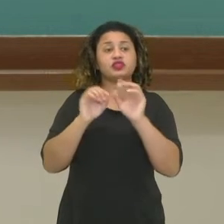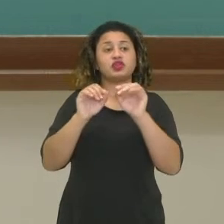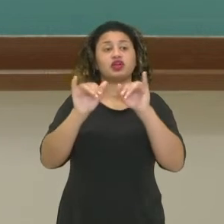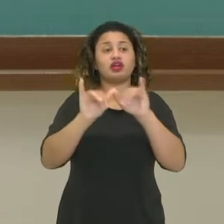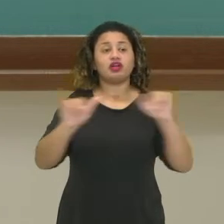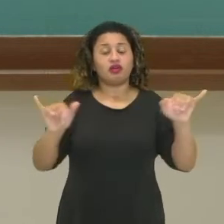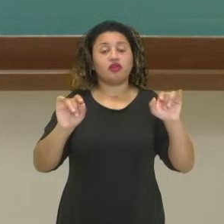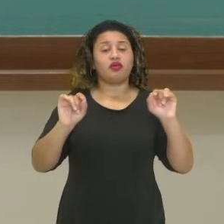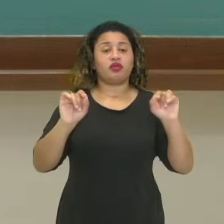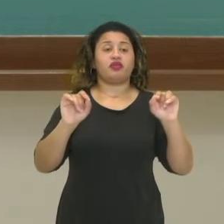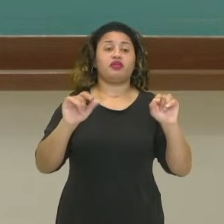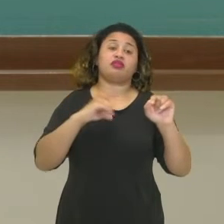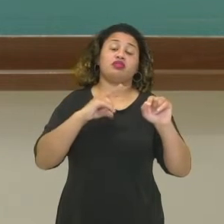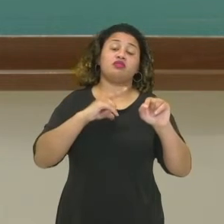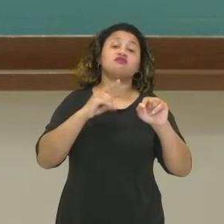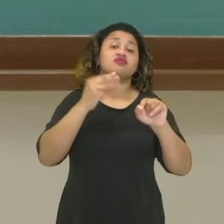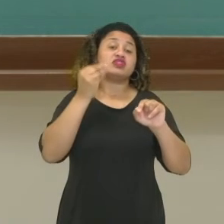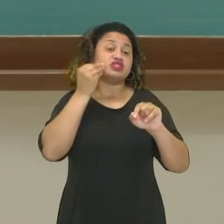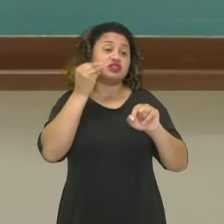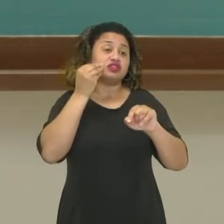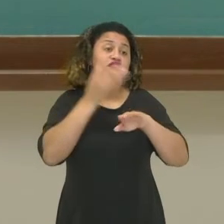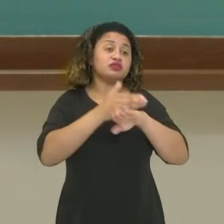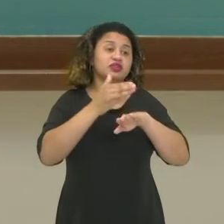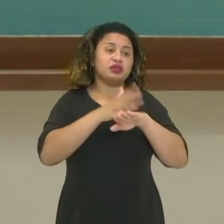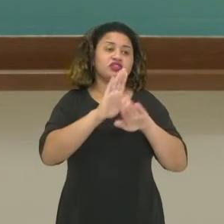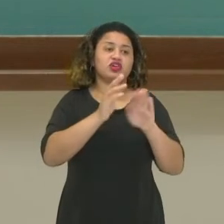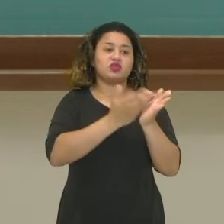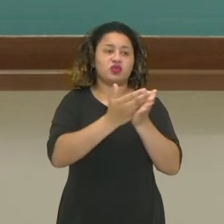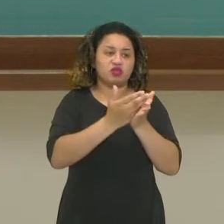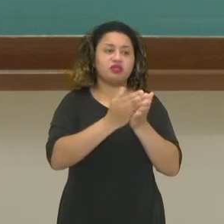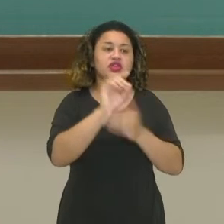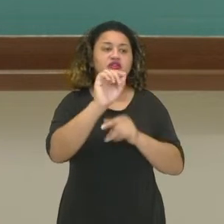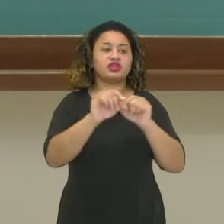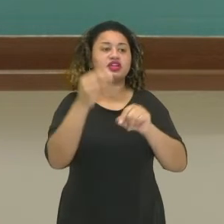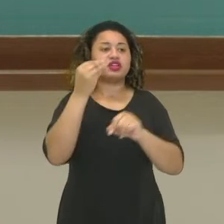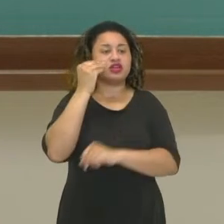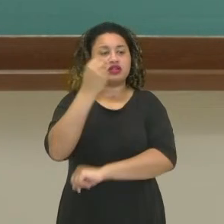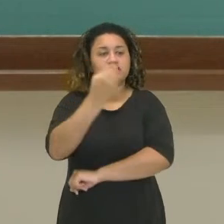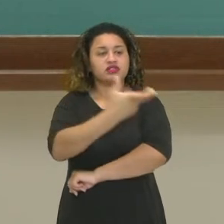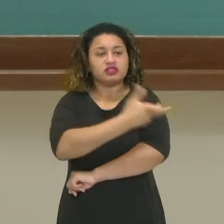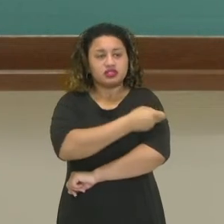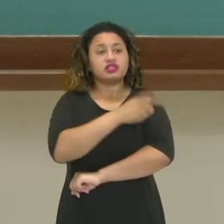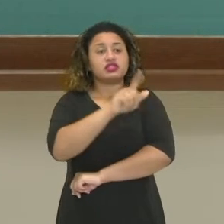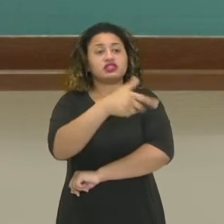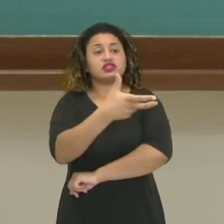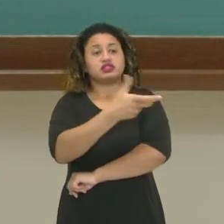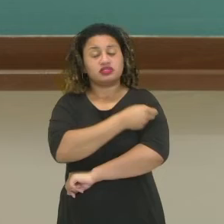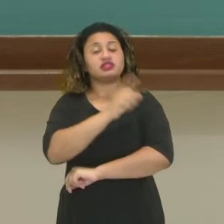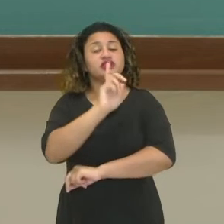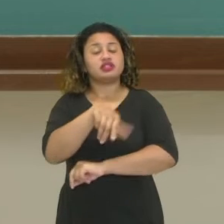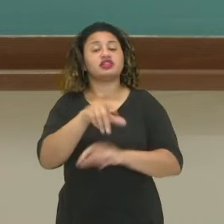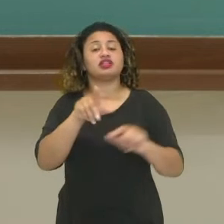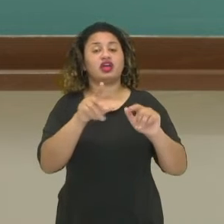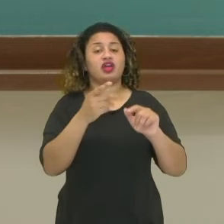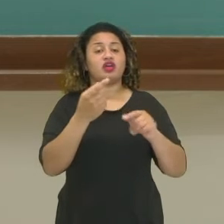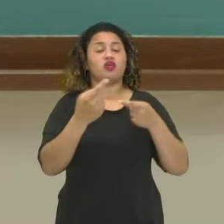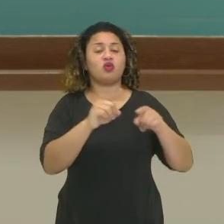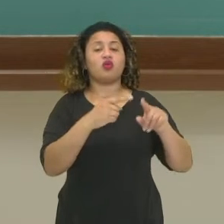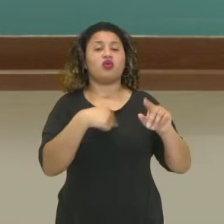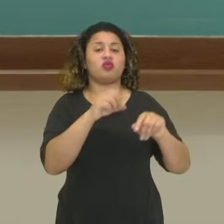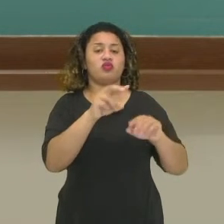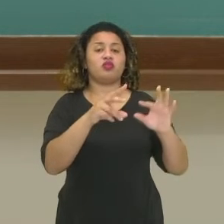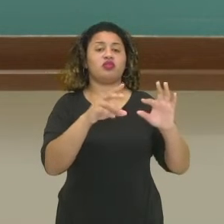anunciaram o quê? Que um ensaio clínico já na fase 1 testa uma vacina, e essa vacina contra o HIV